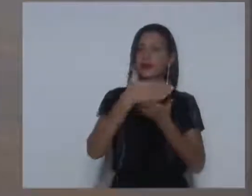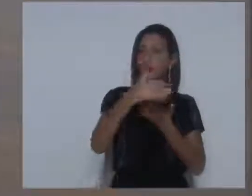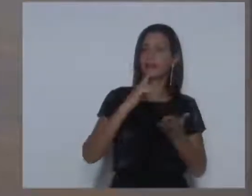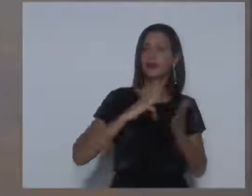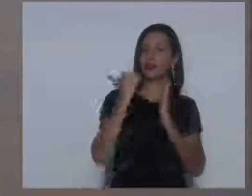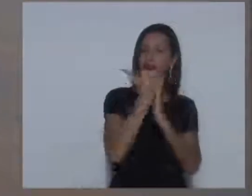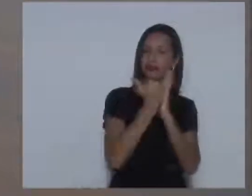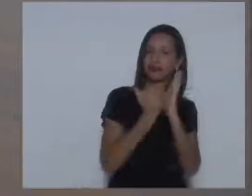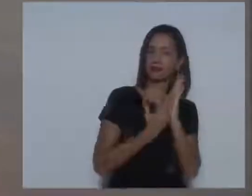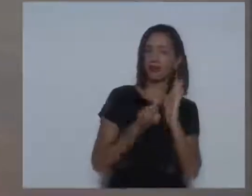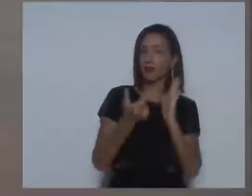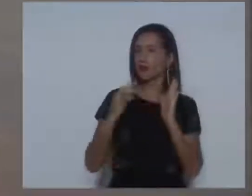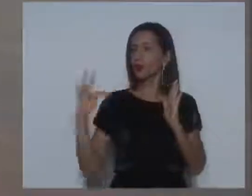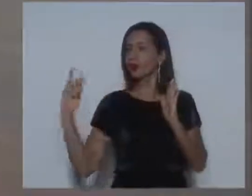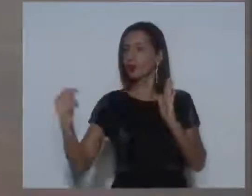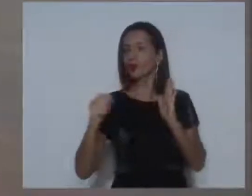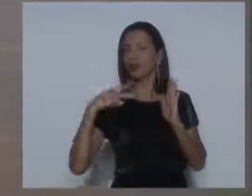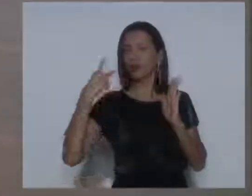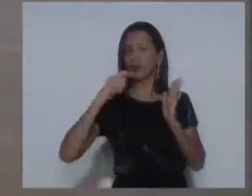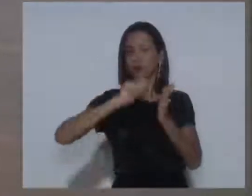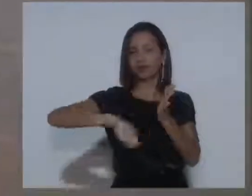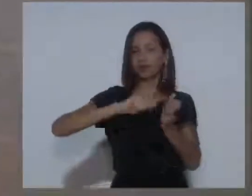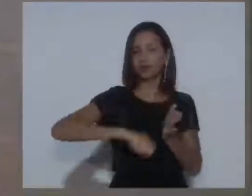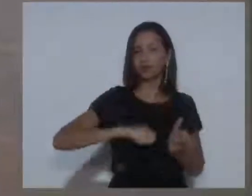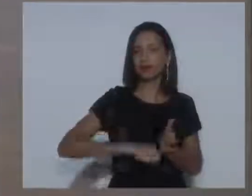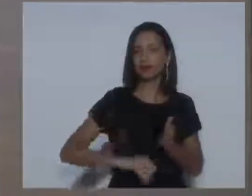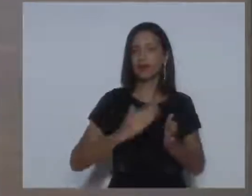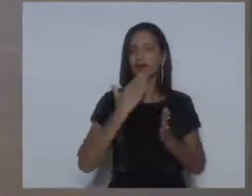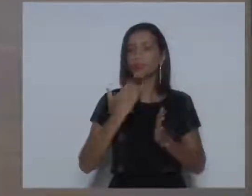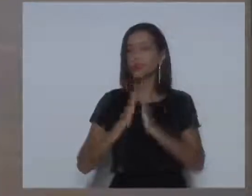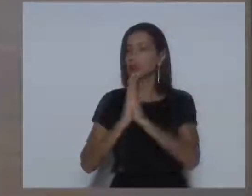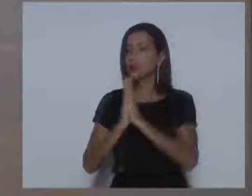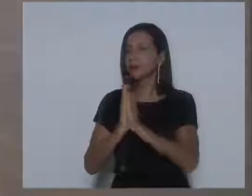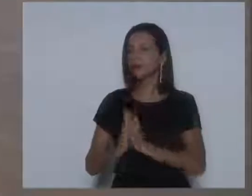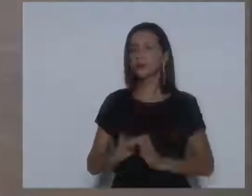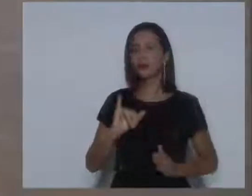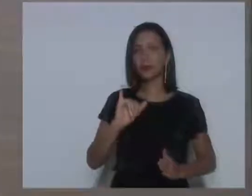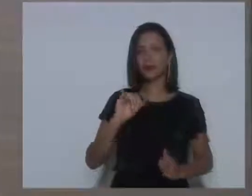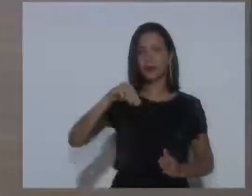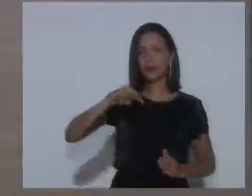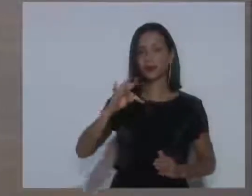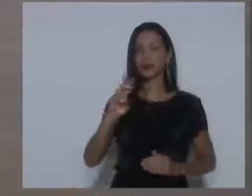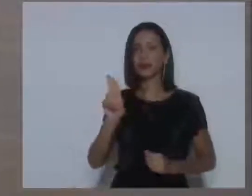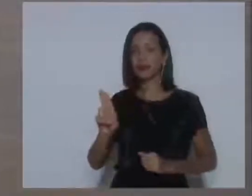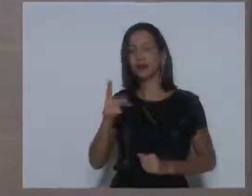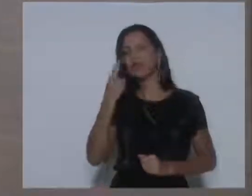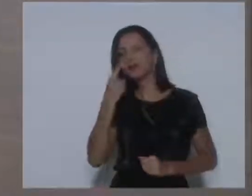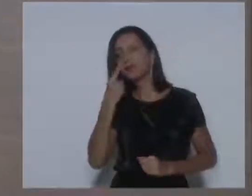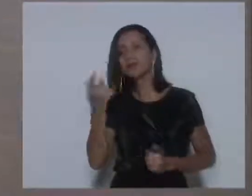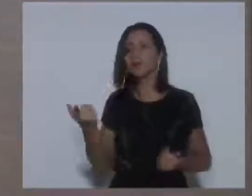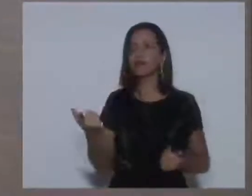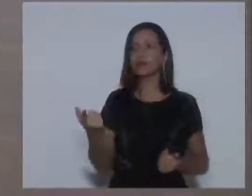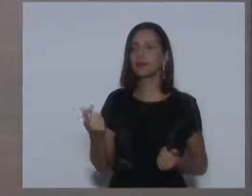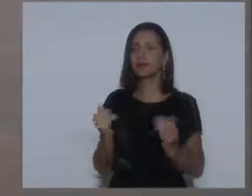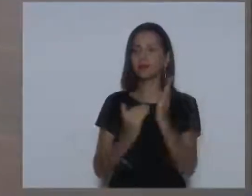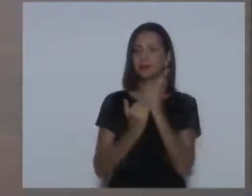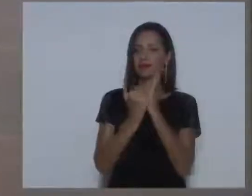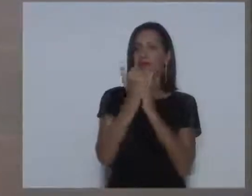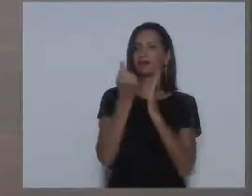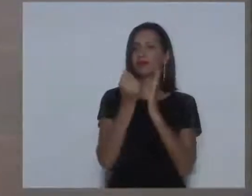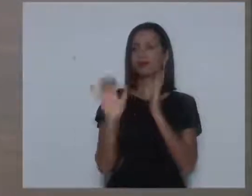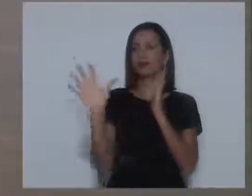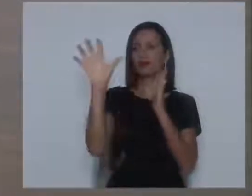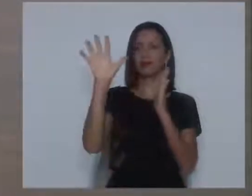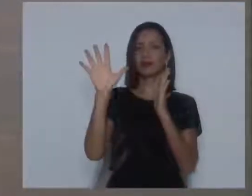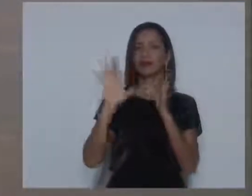vereadores assinaram, apelando à MTU para que reveja esse aumento. Eles